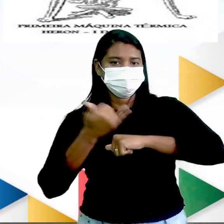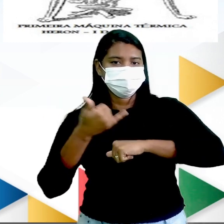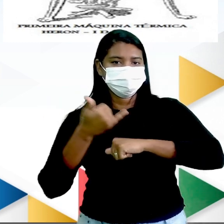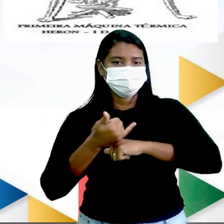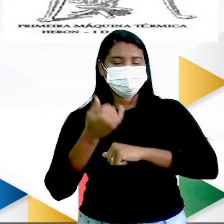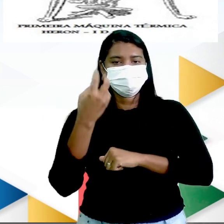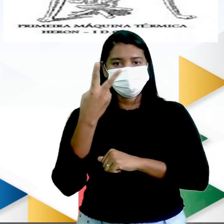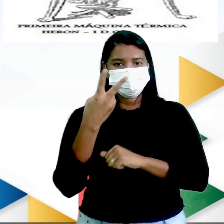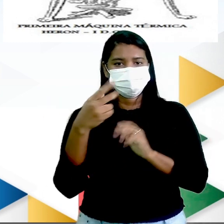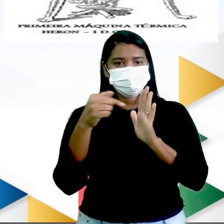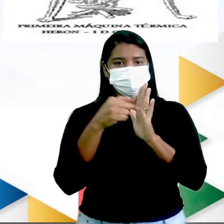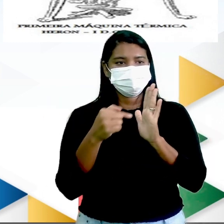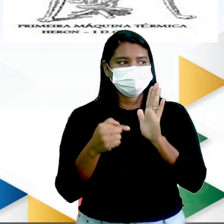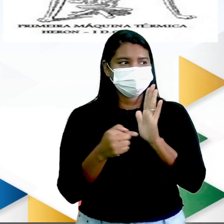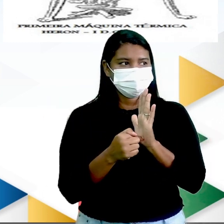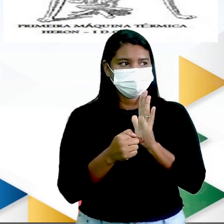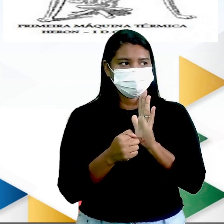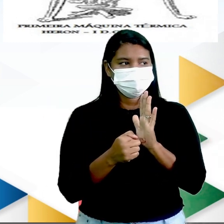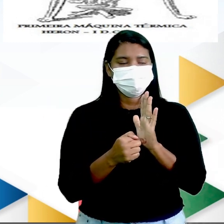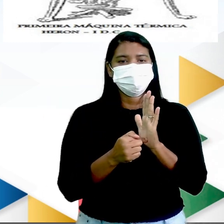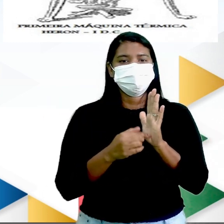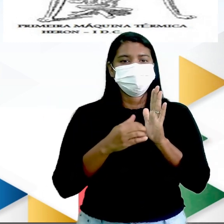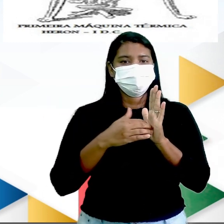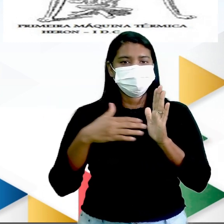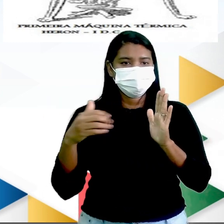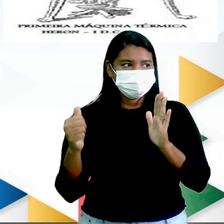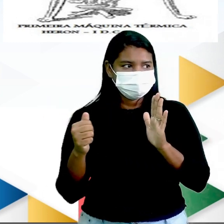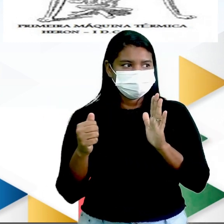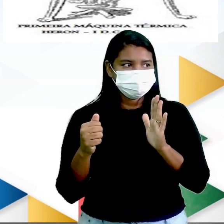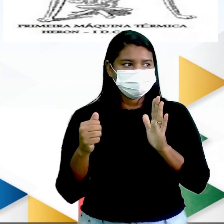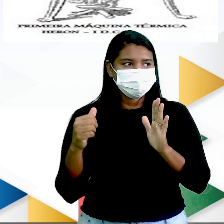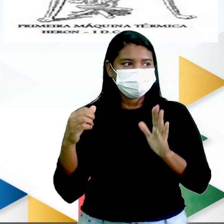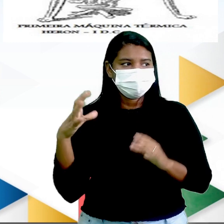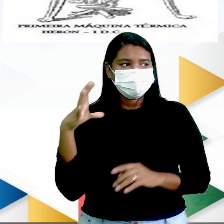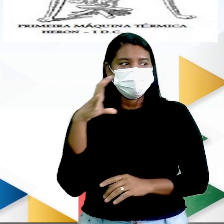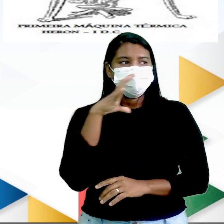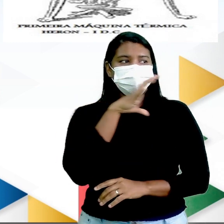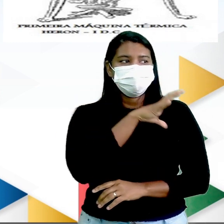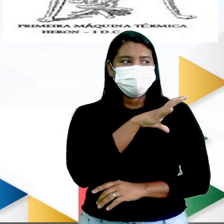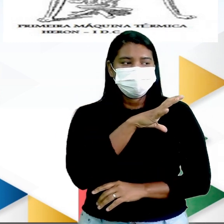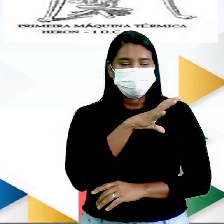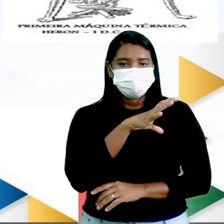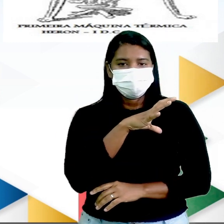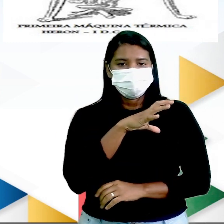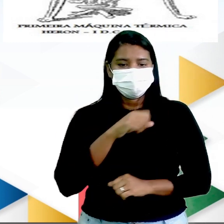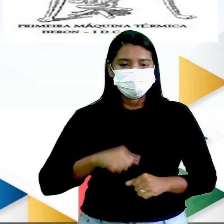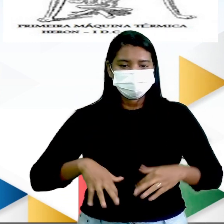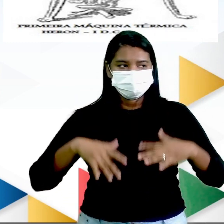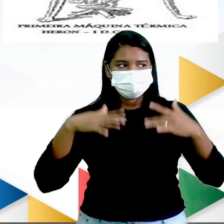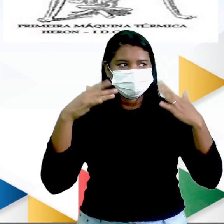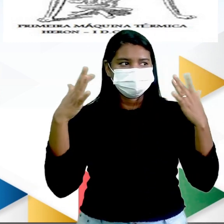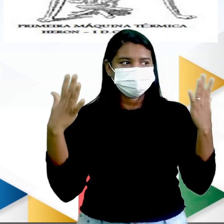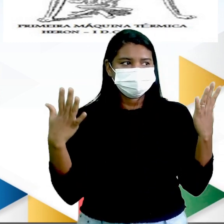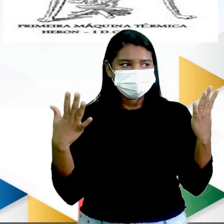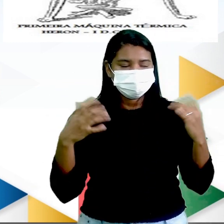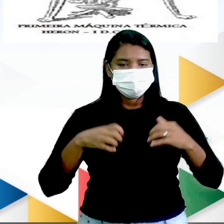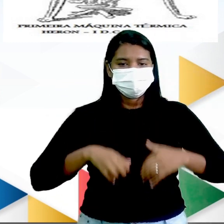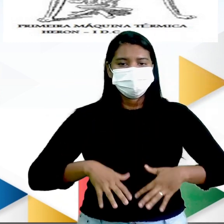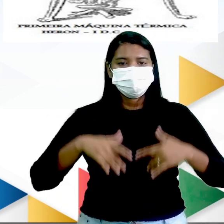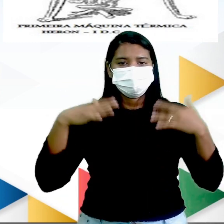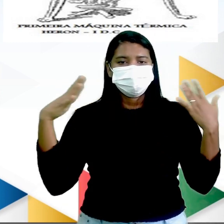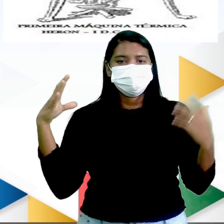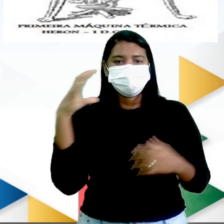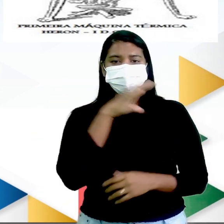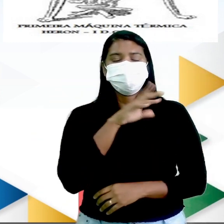2 furos, dos quais escapava ar quente, vapor, que provinha do aquecimento